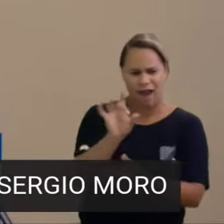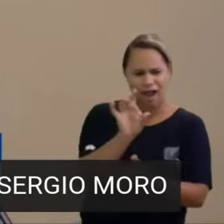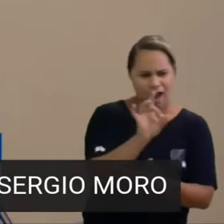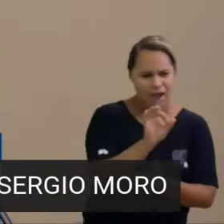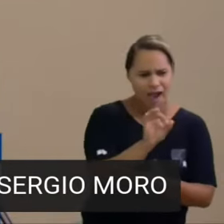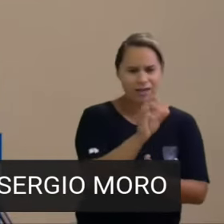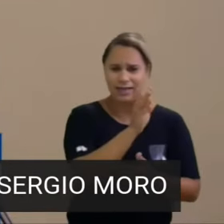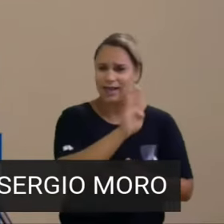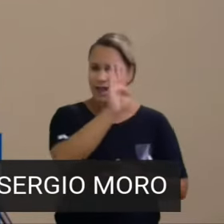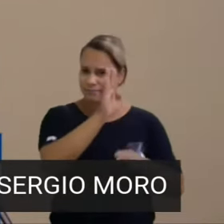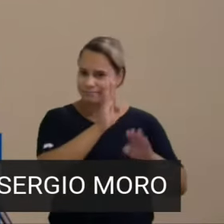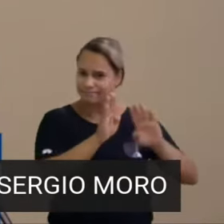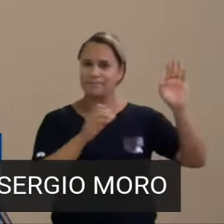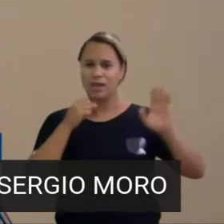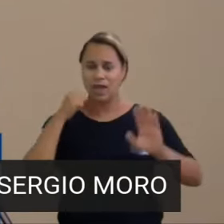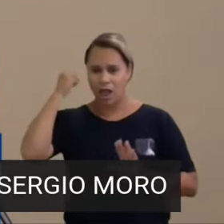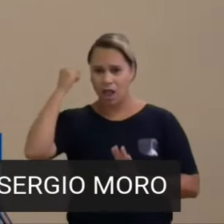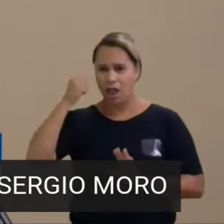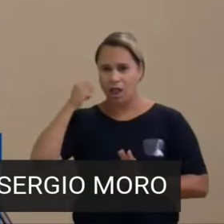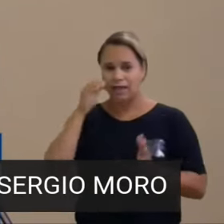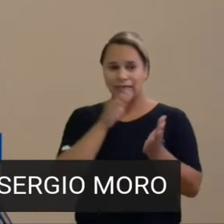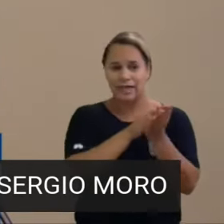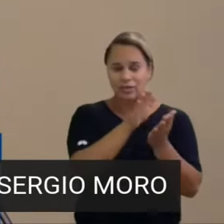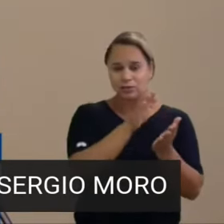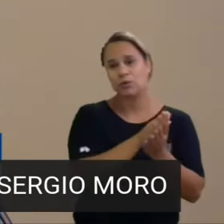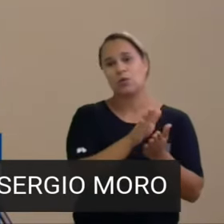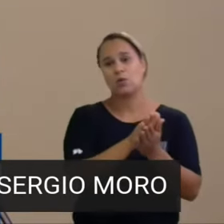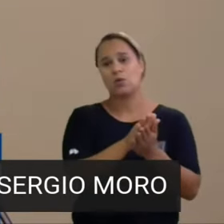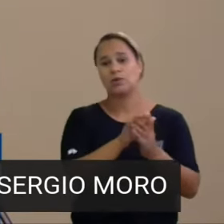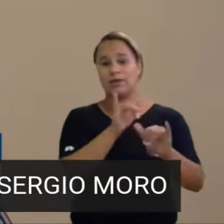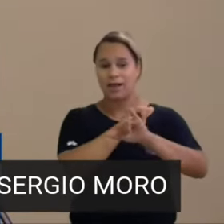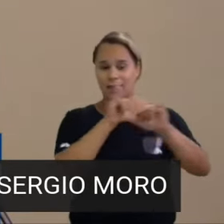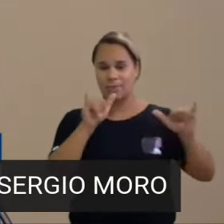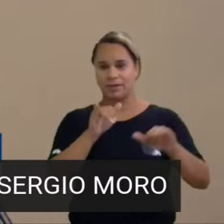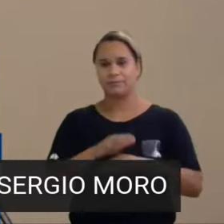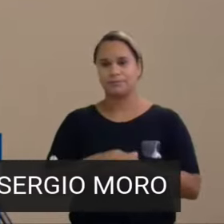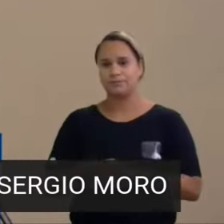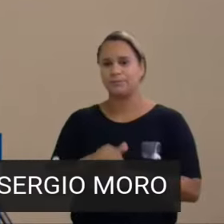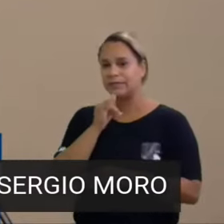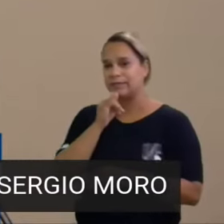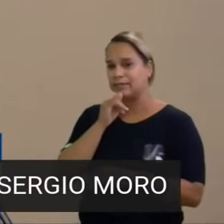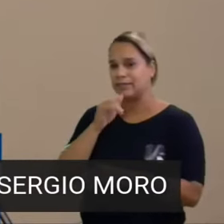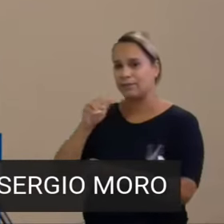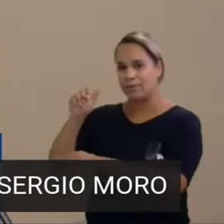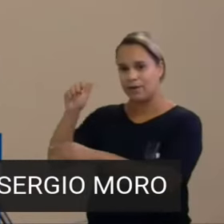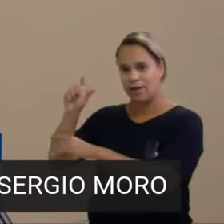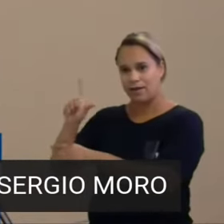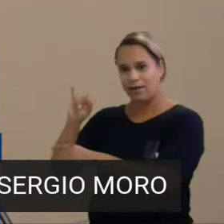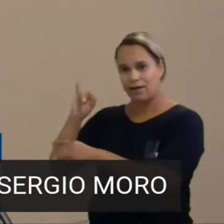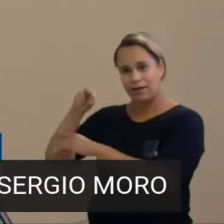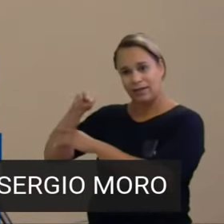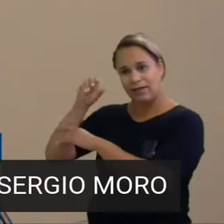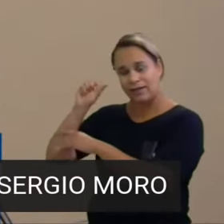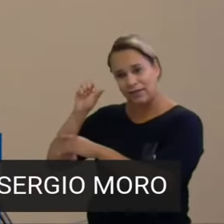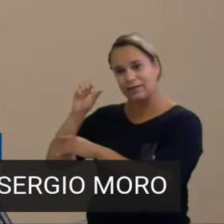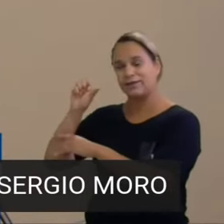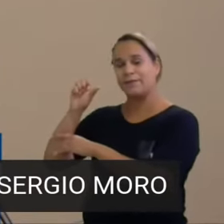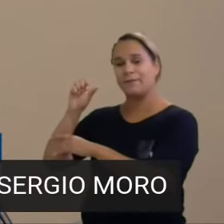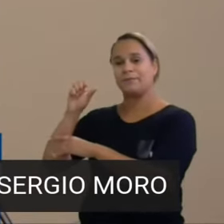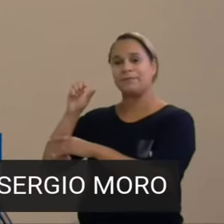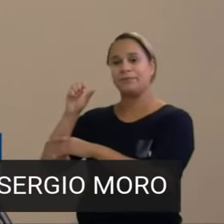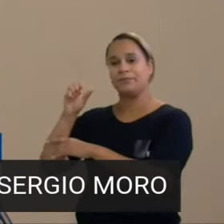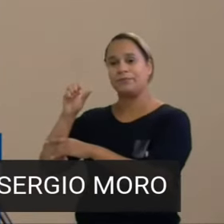na campanha. Então, por exemplo, a Linis Leuts, ela gastou na campanha 1 milhão. Álvaro Dias, na